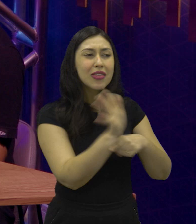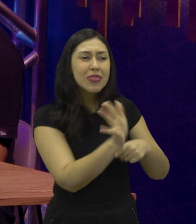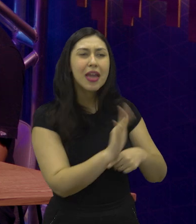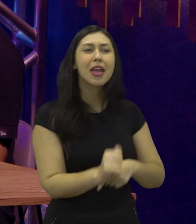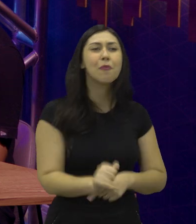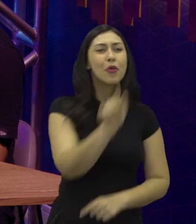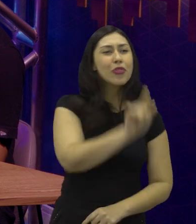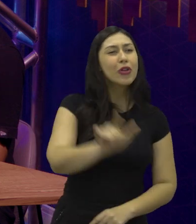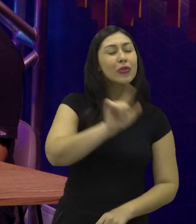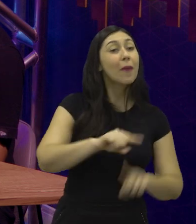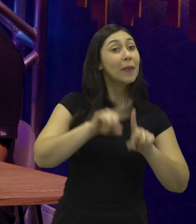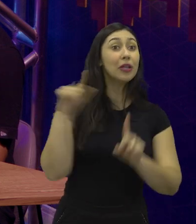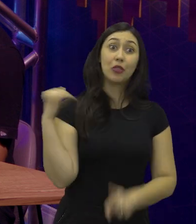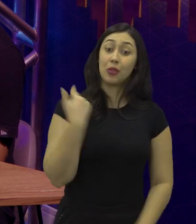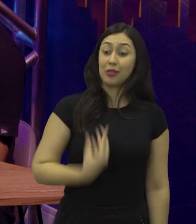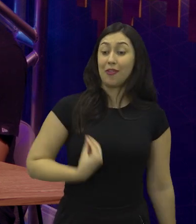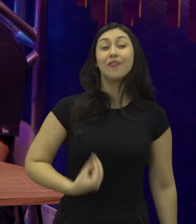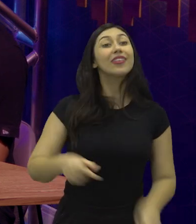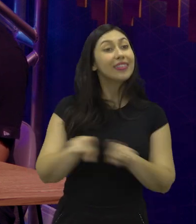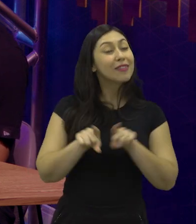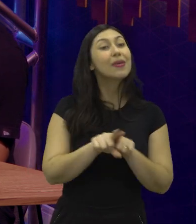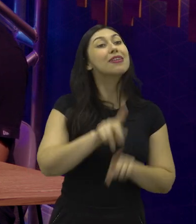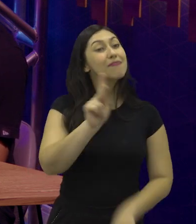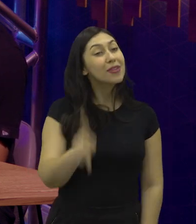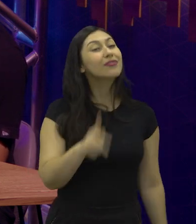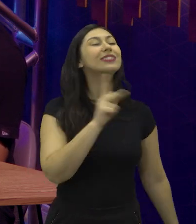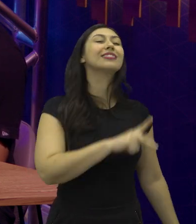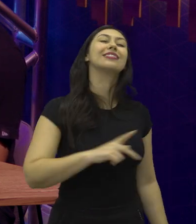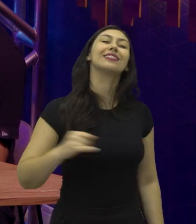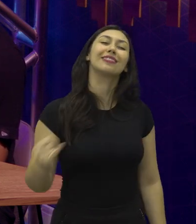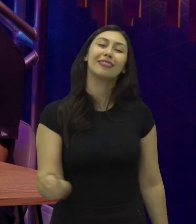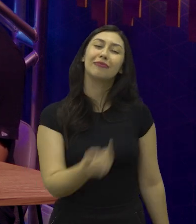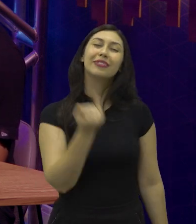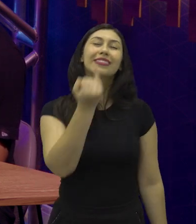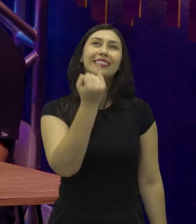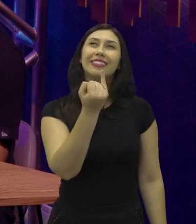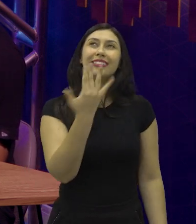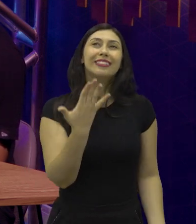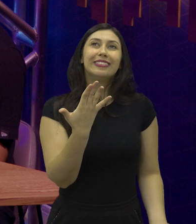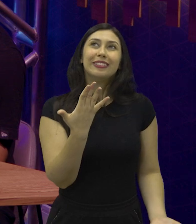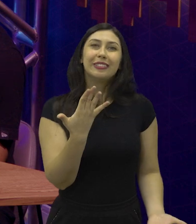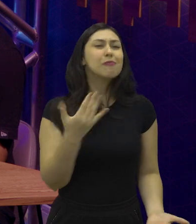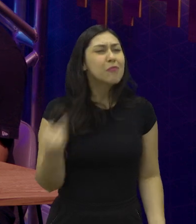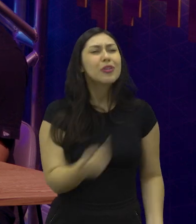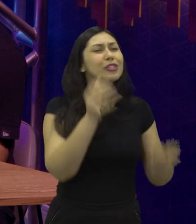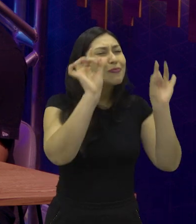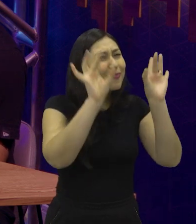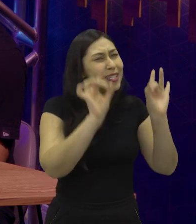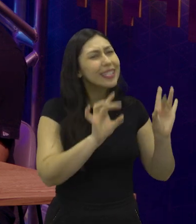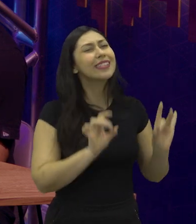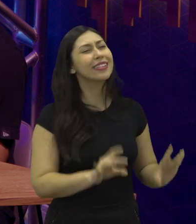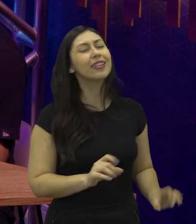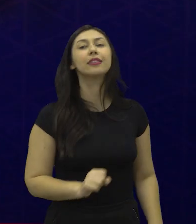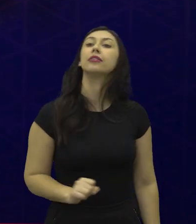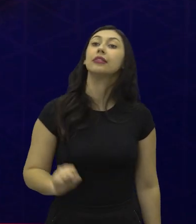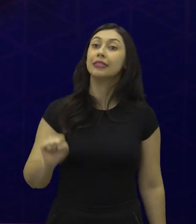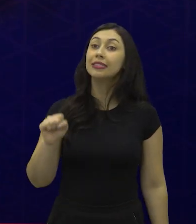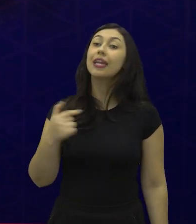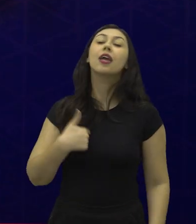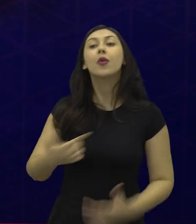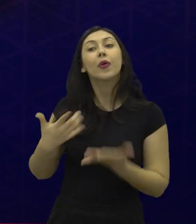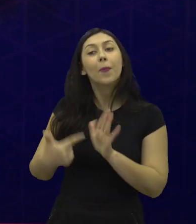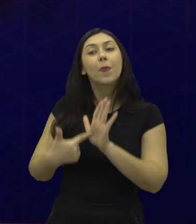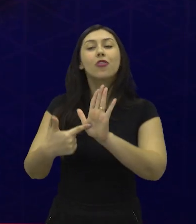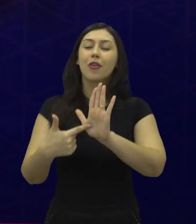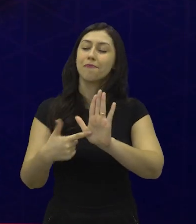tem professores que marcaram as nossas vidas, né? São pessoas que são, sei lá, essenciais. Sim, e eu vou comentar